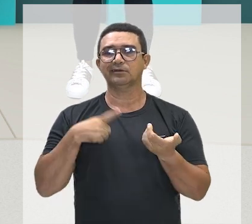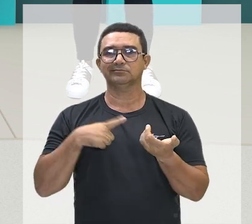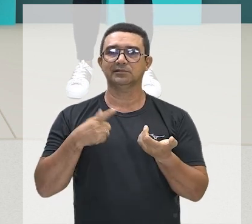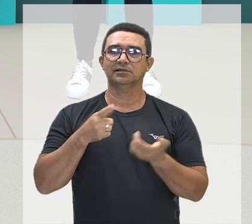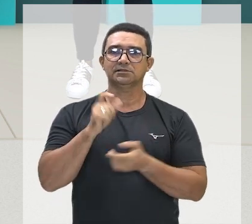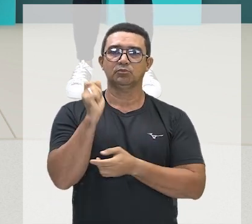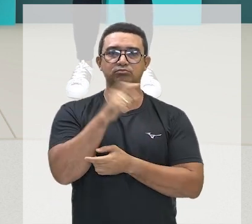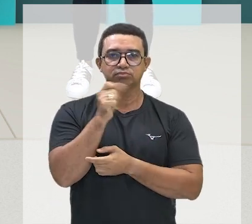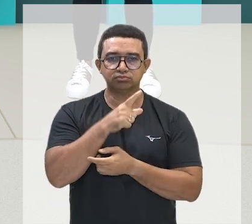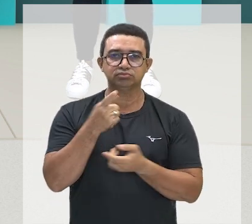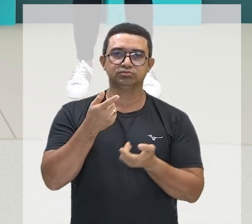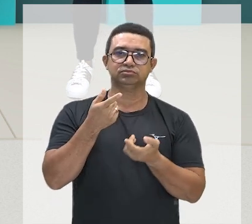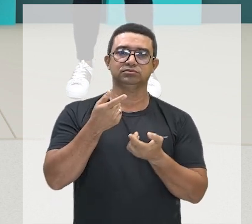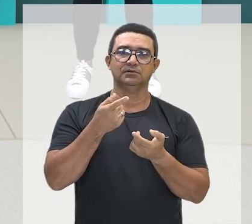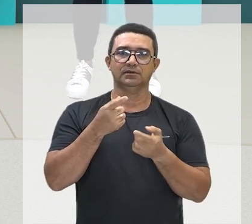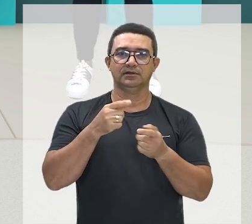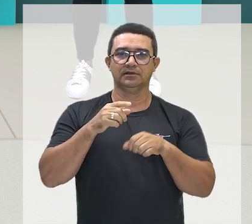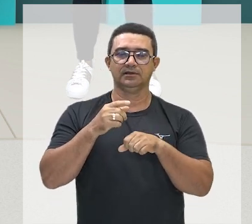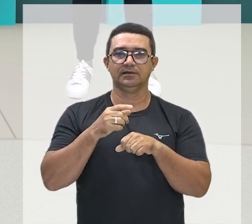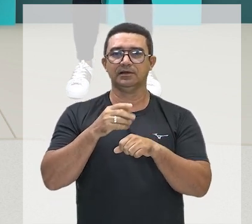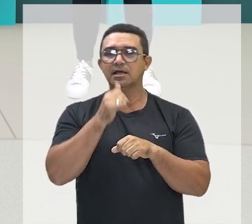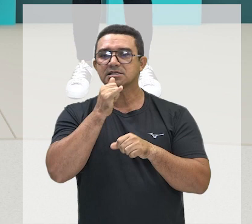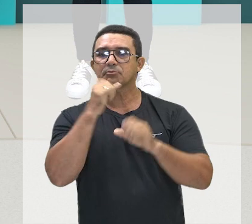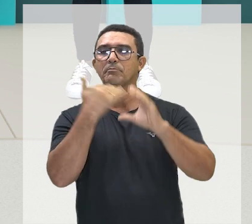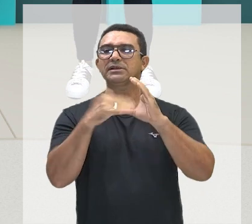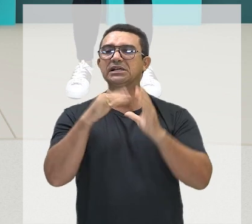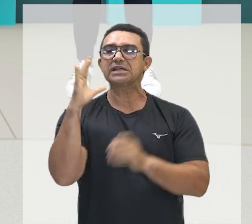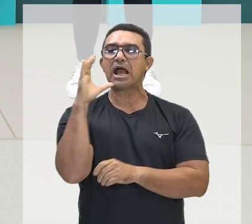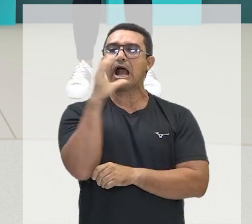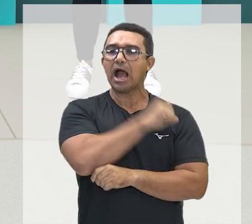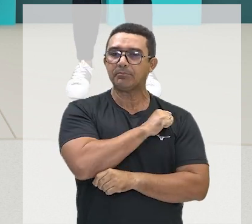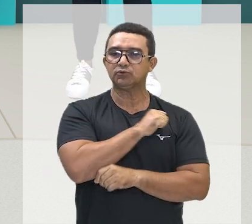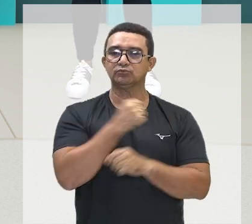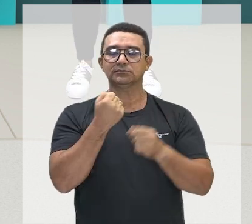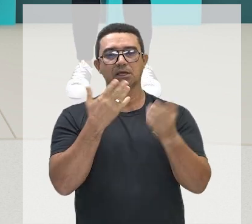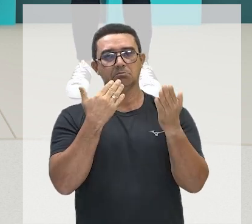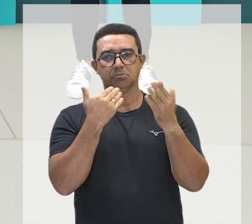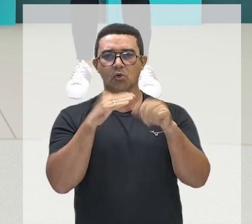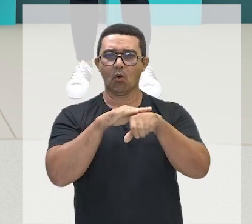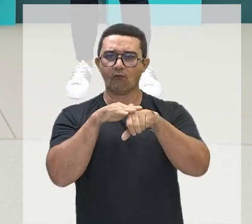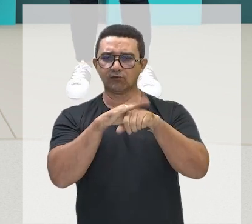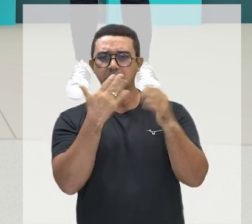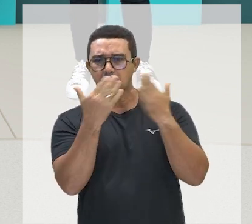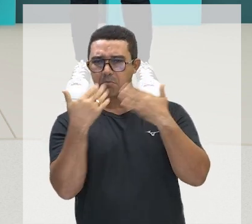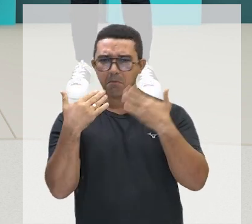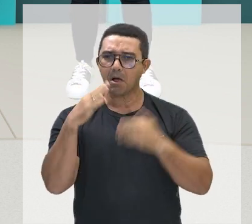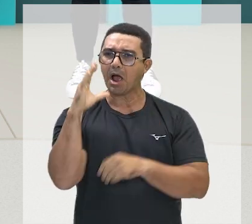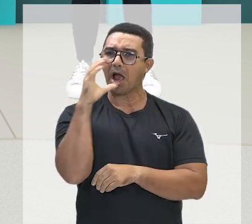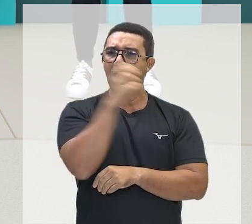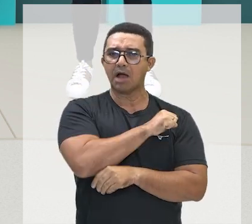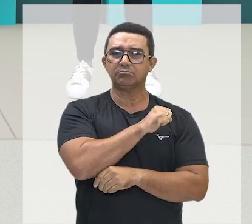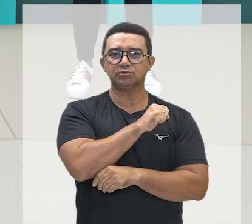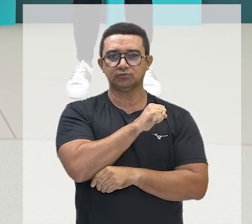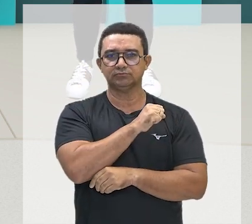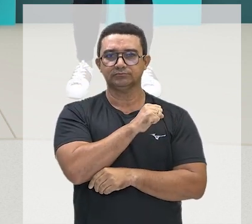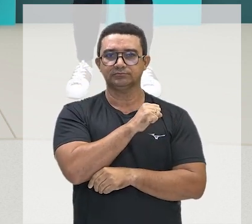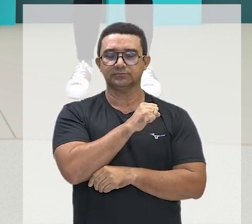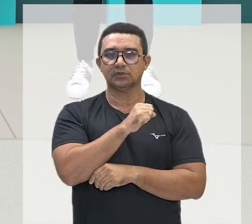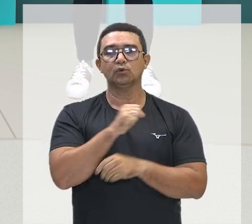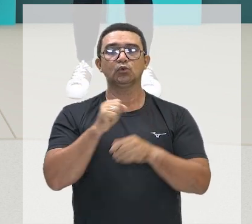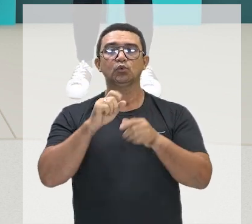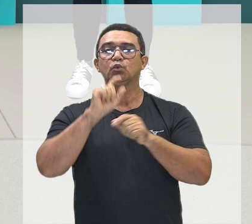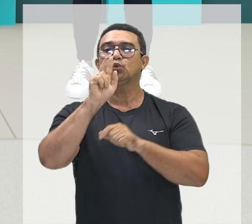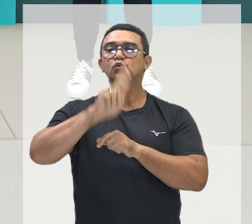mensagens instantâneas, né, que são conversações em tempos reais por meio desses aplicativos que